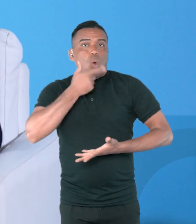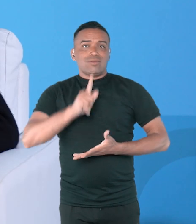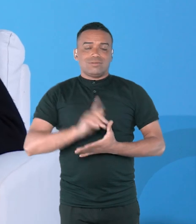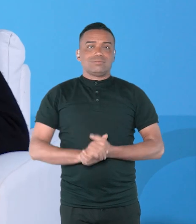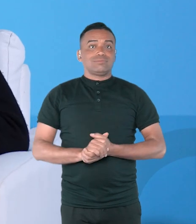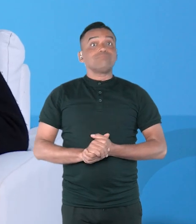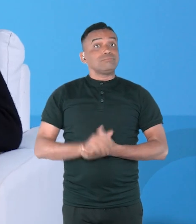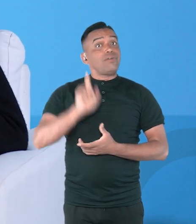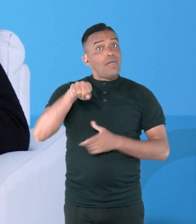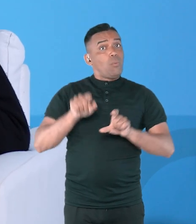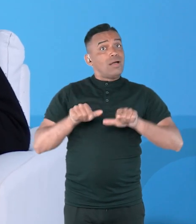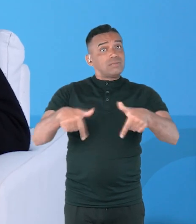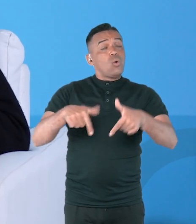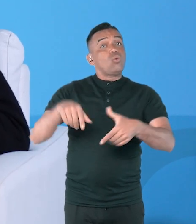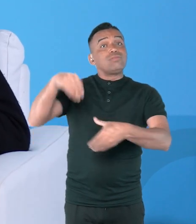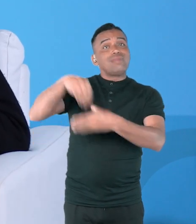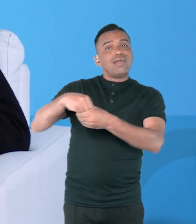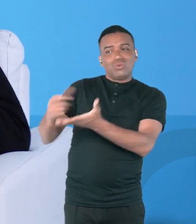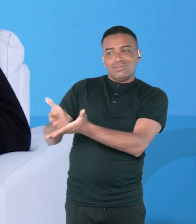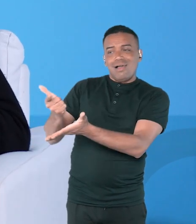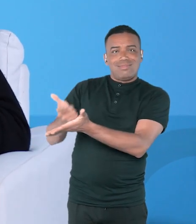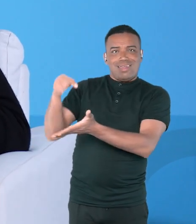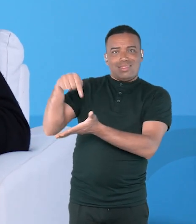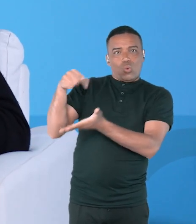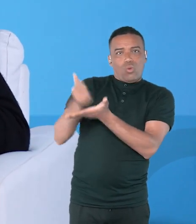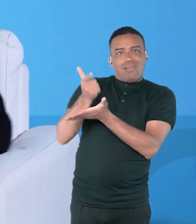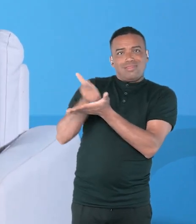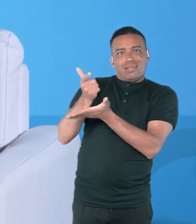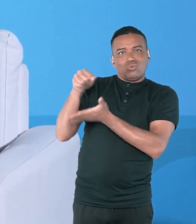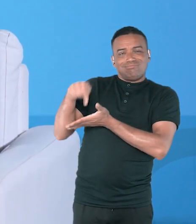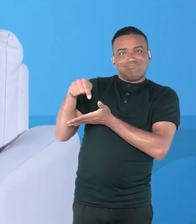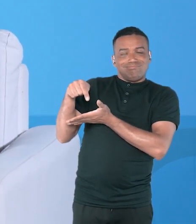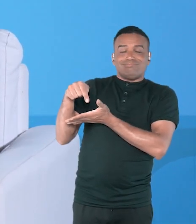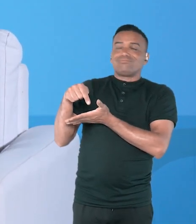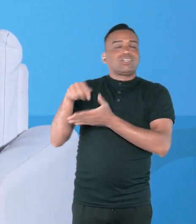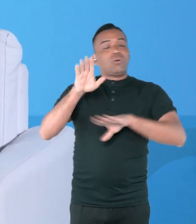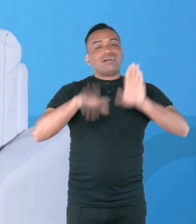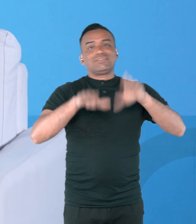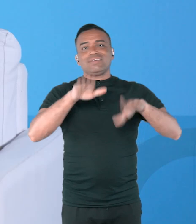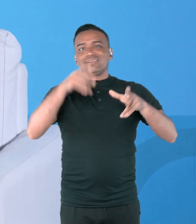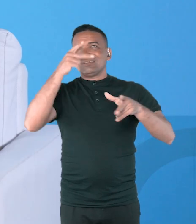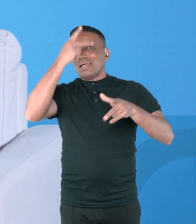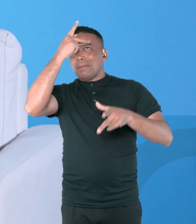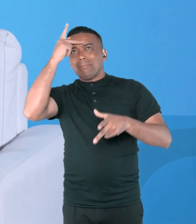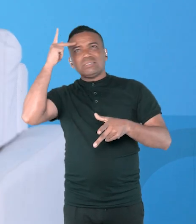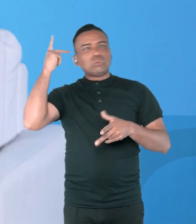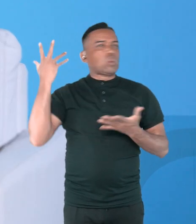Que é uma função da literatura, às vezes. Às vezes não, a maioria delas. Mas que talvez muita gente